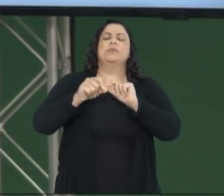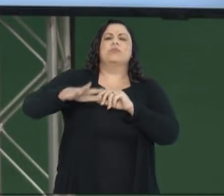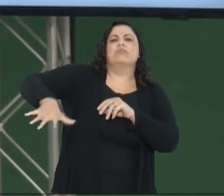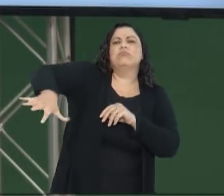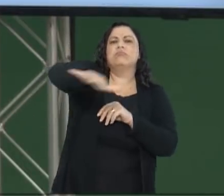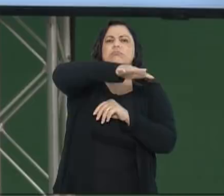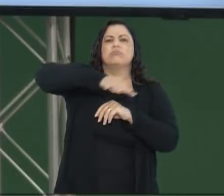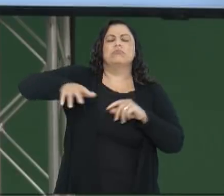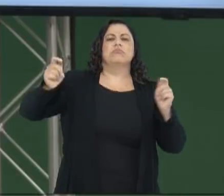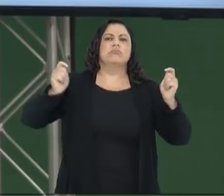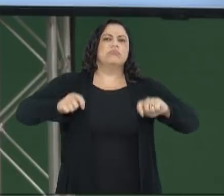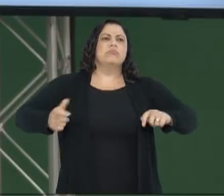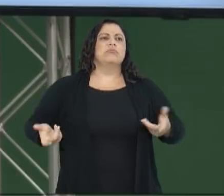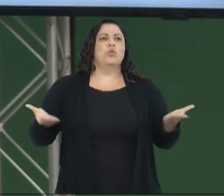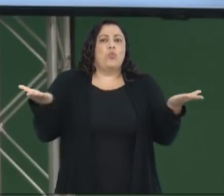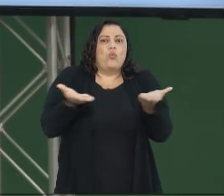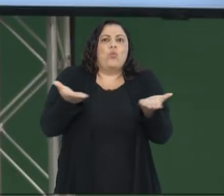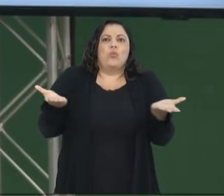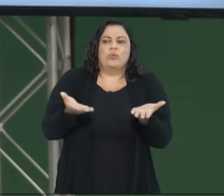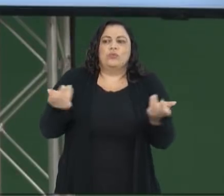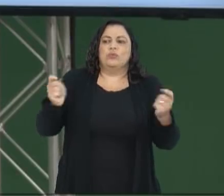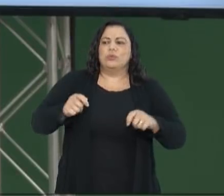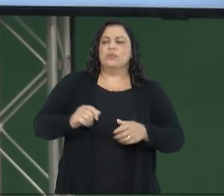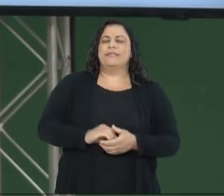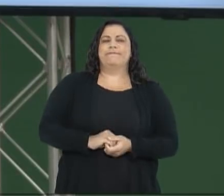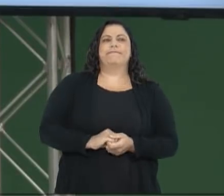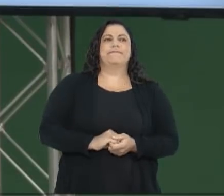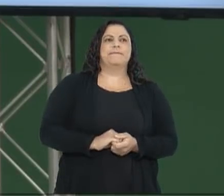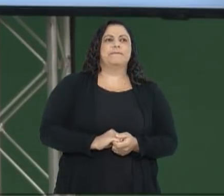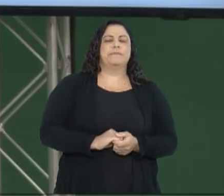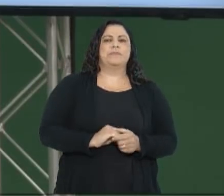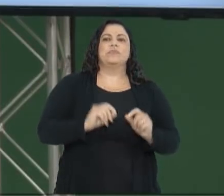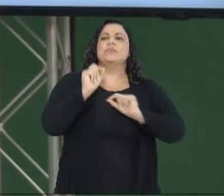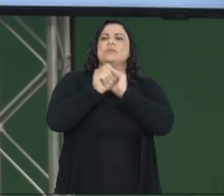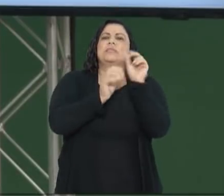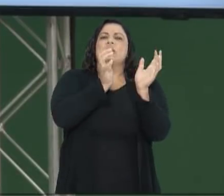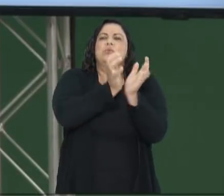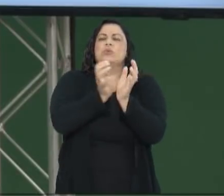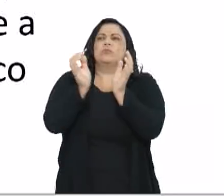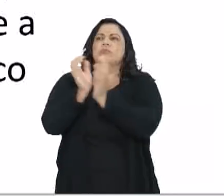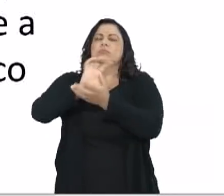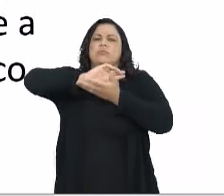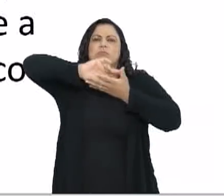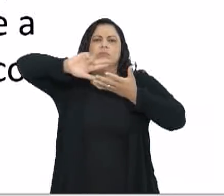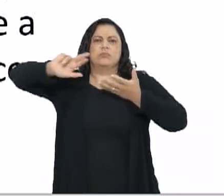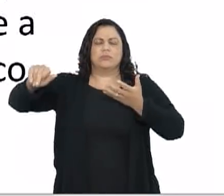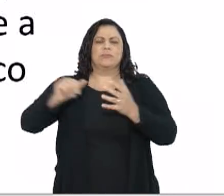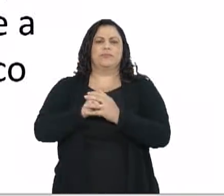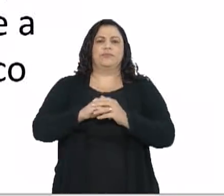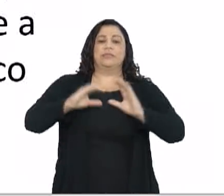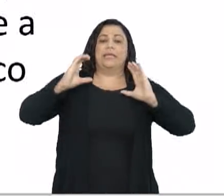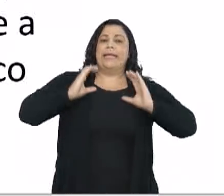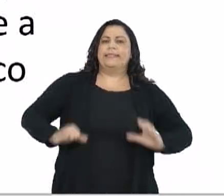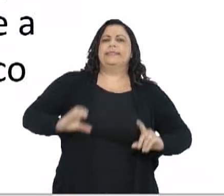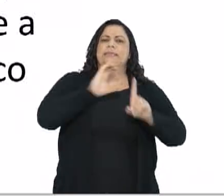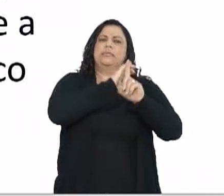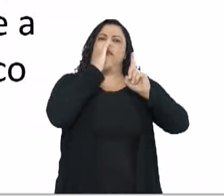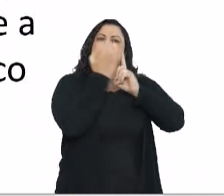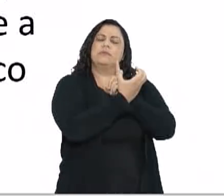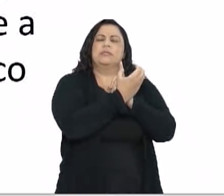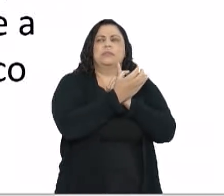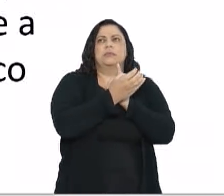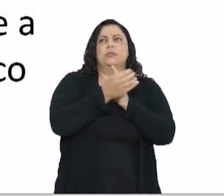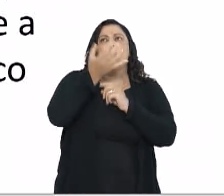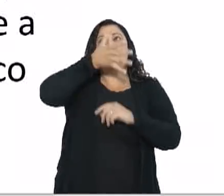hoje, né? E aí nós vamos ter ali desde o colonialismo, a expansão imperialista, as civilizações romana e grega, então falando um pouquinho